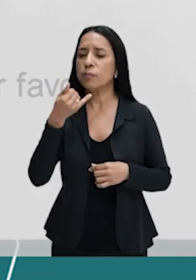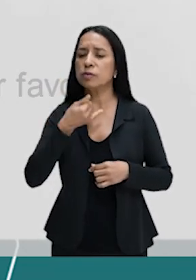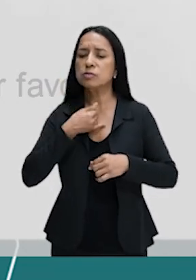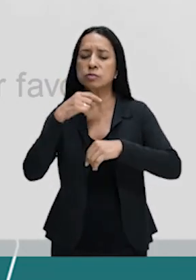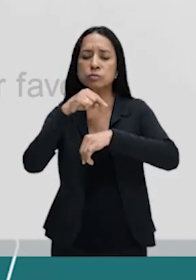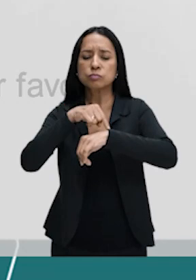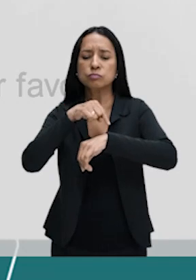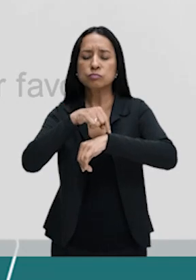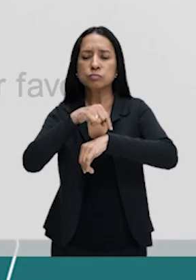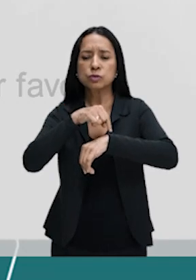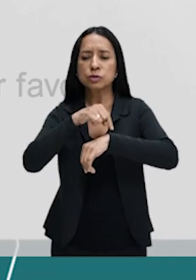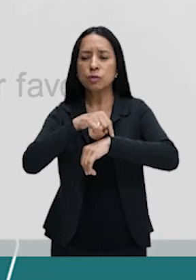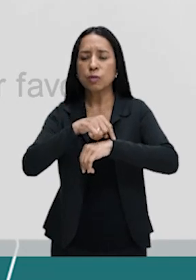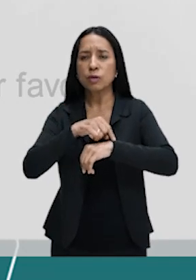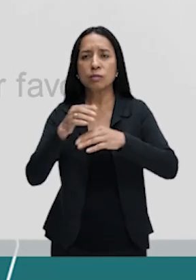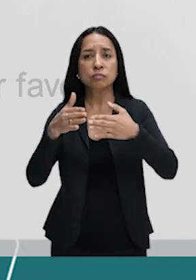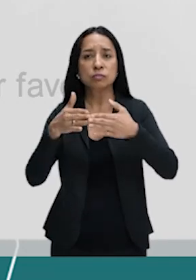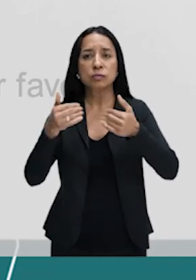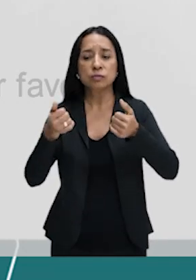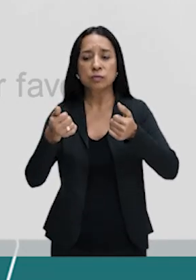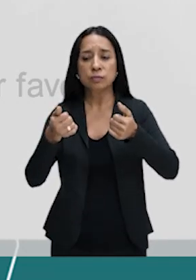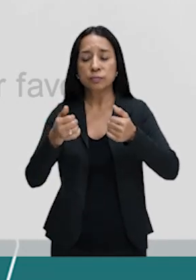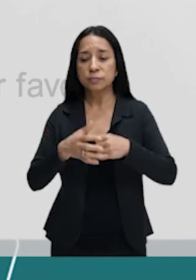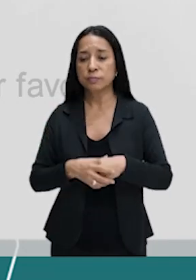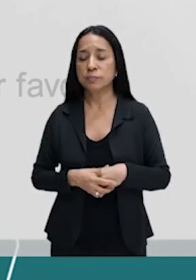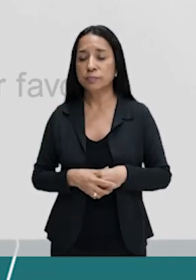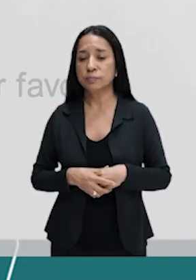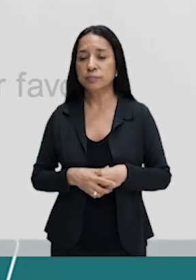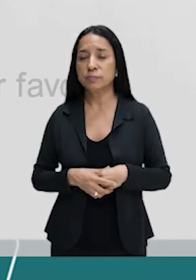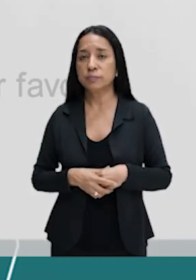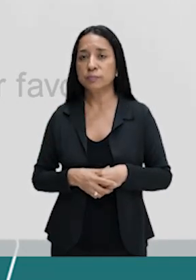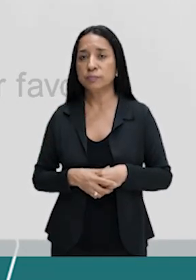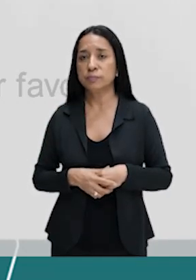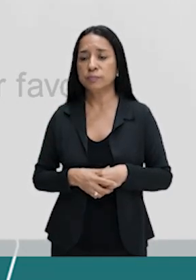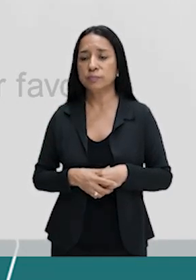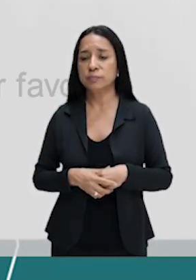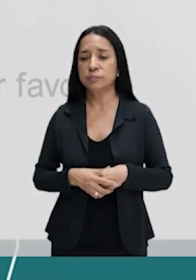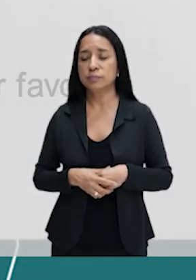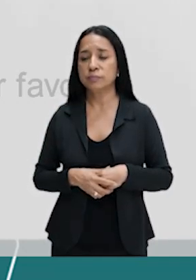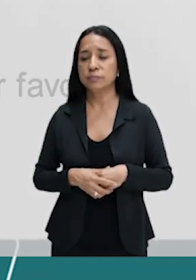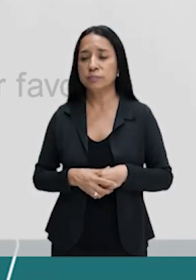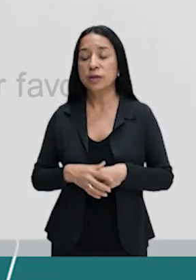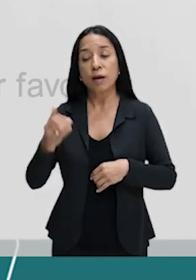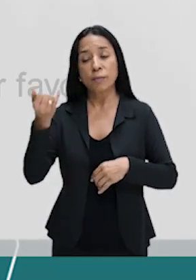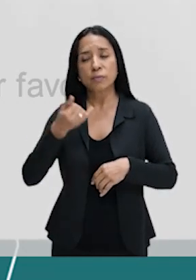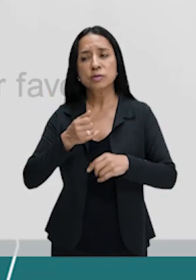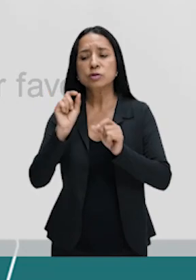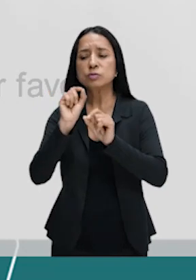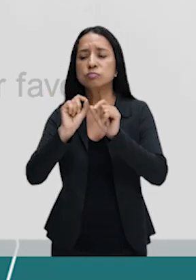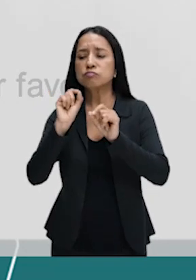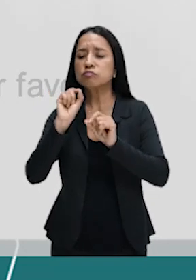por favor? Me dices la hora, por favor? Então, me diz que horas são, por favor?